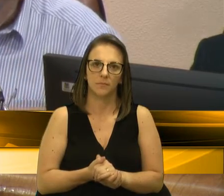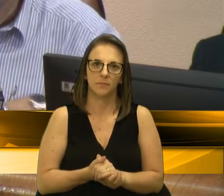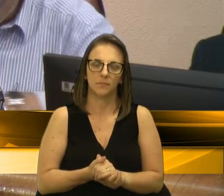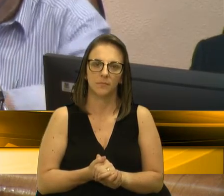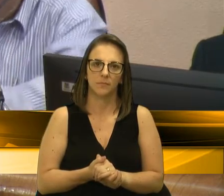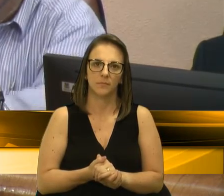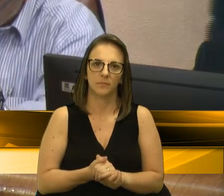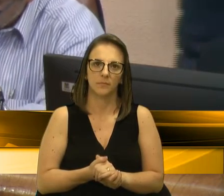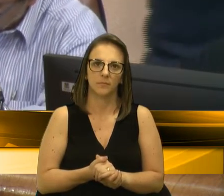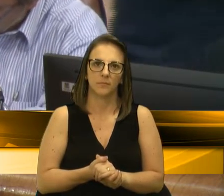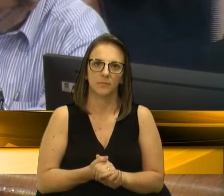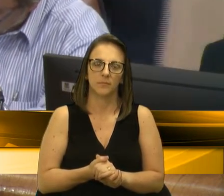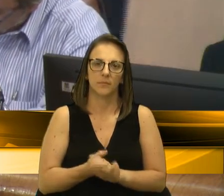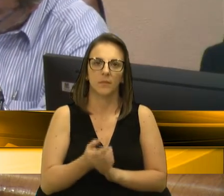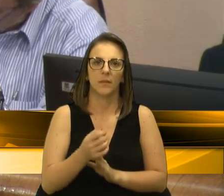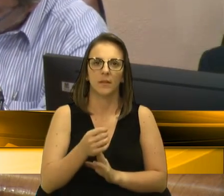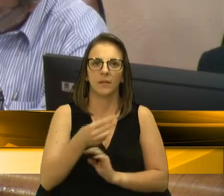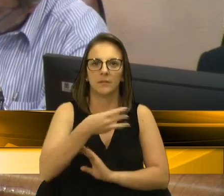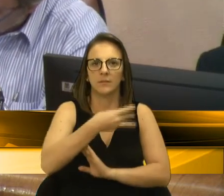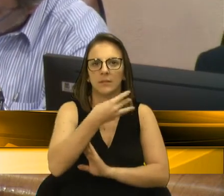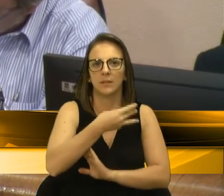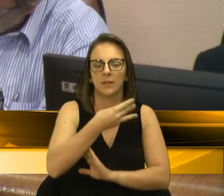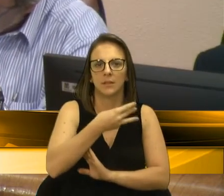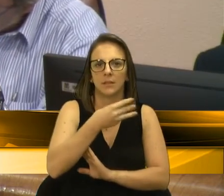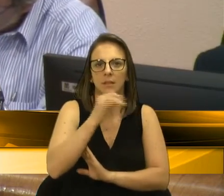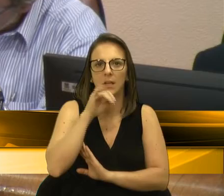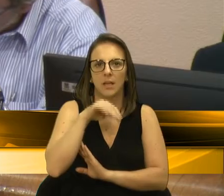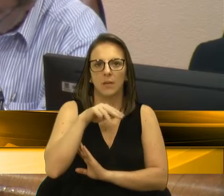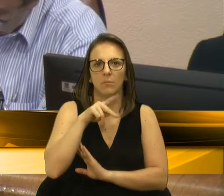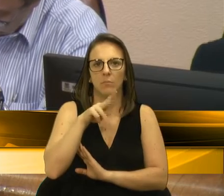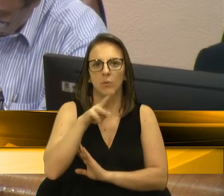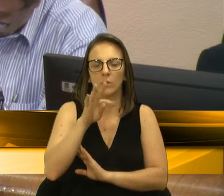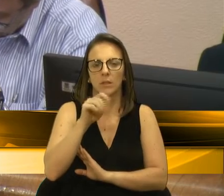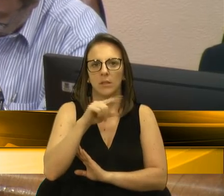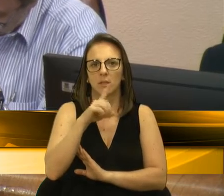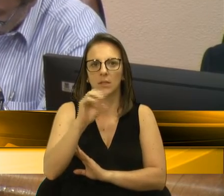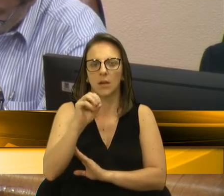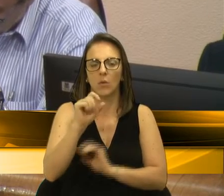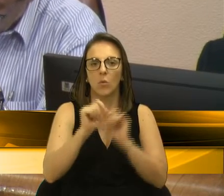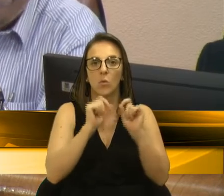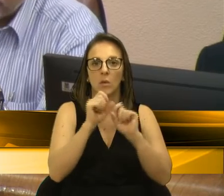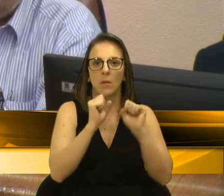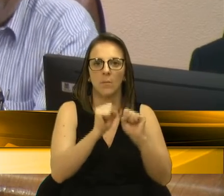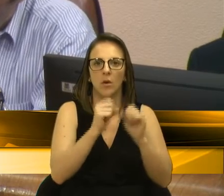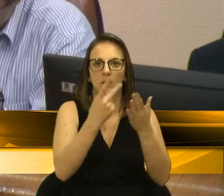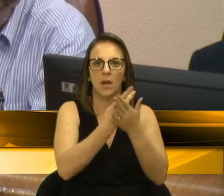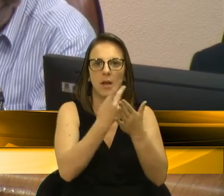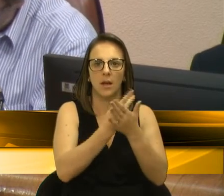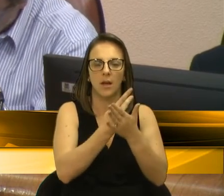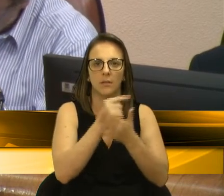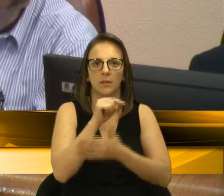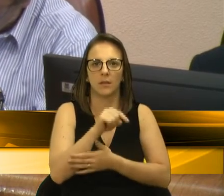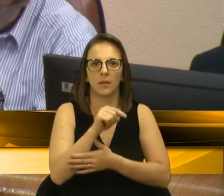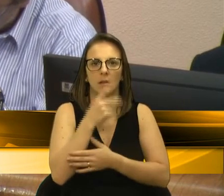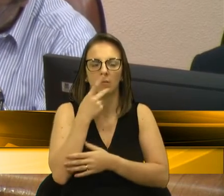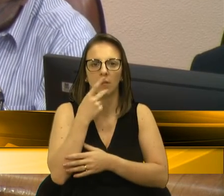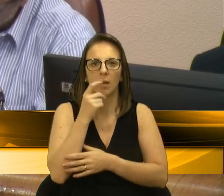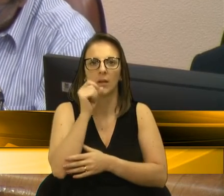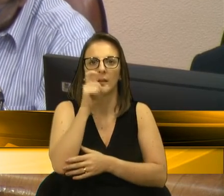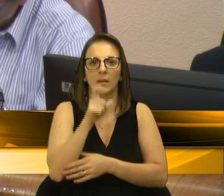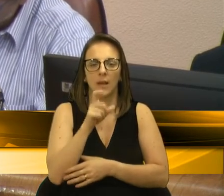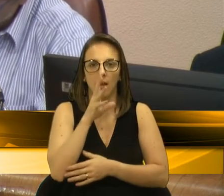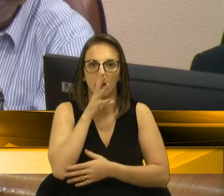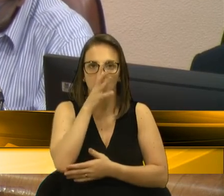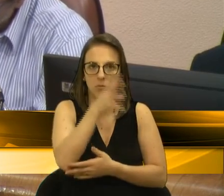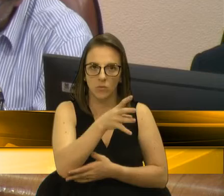Exame da terceira imputação, possíveis irregularidades na licitação. A peça acusatória imputa, em desfavor